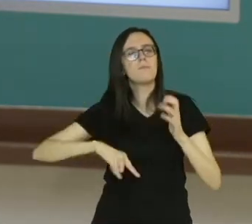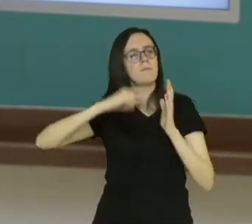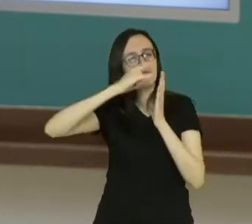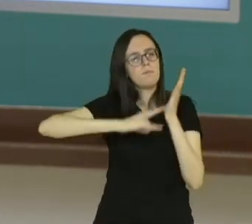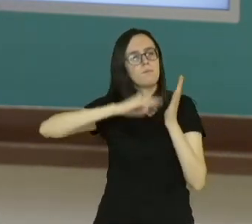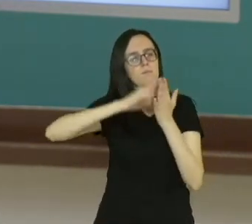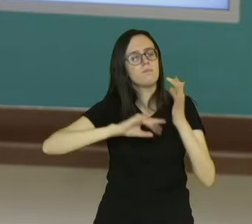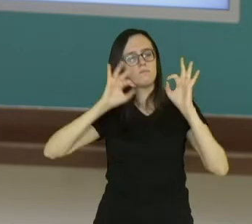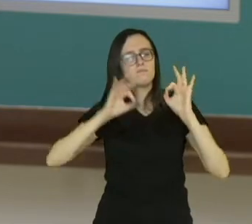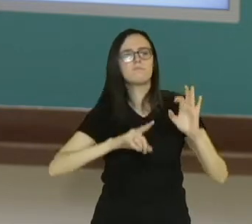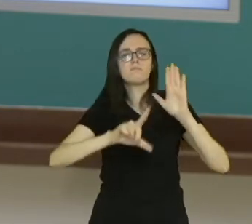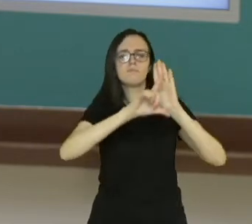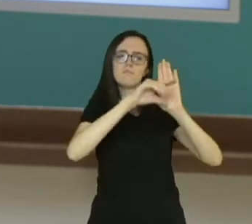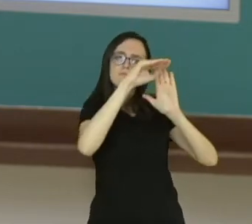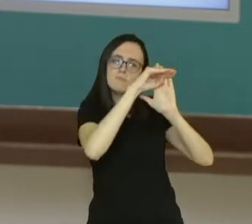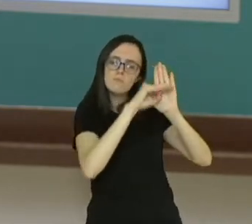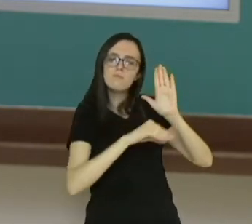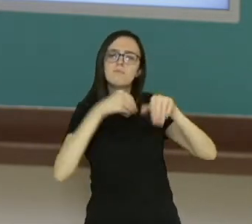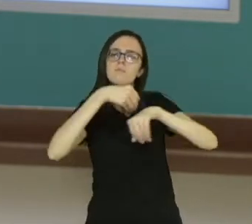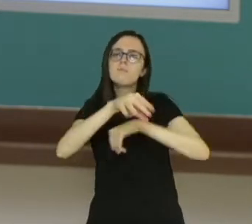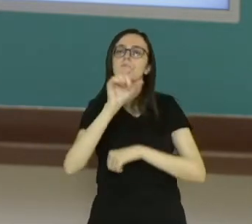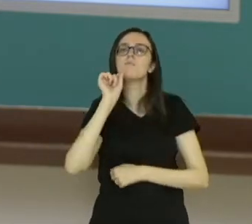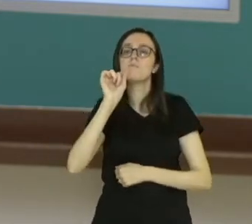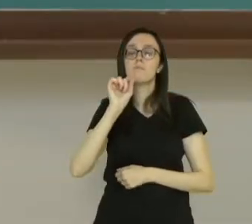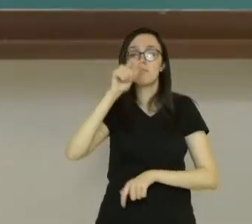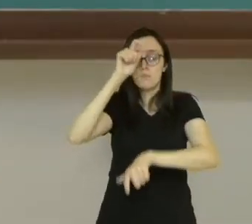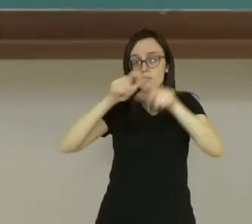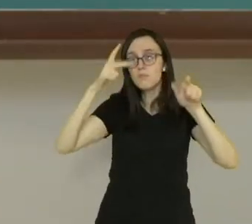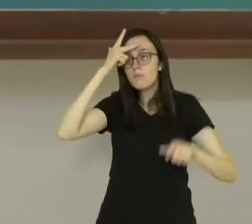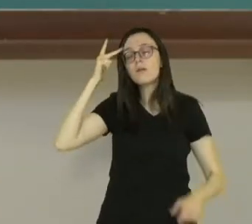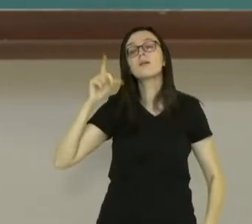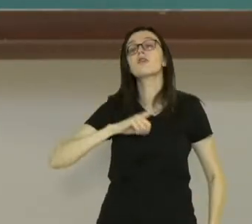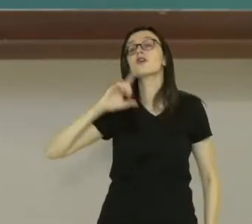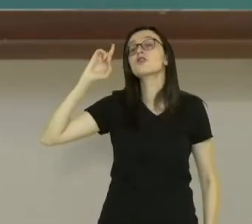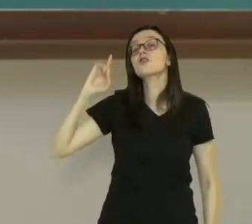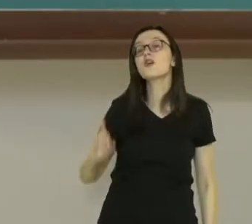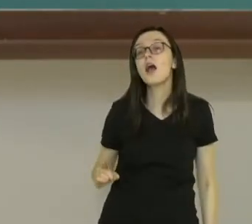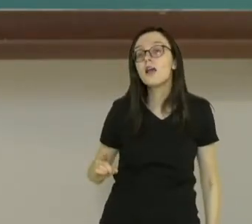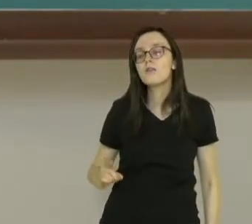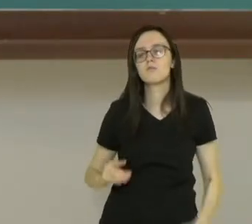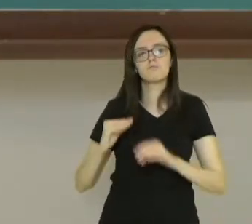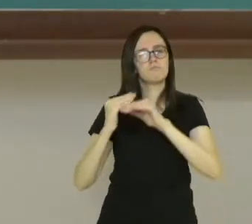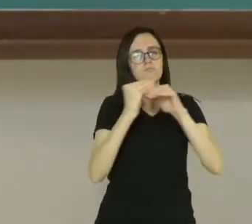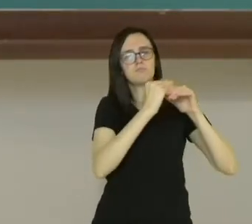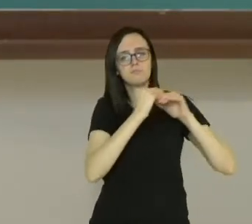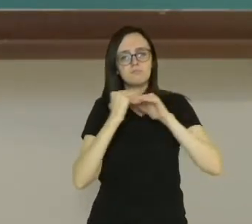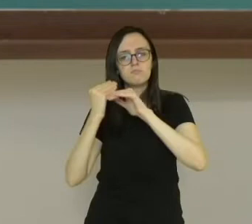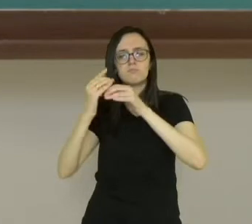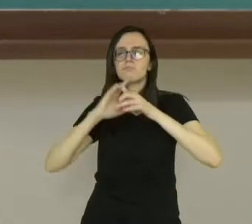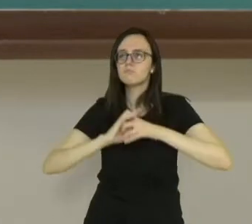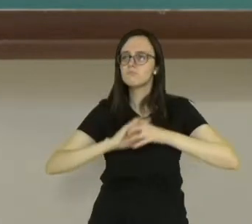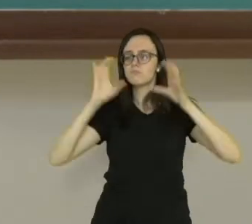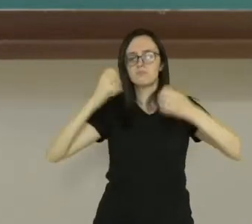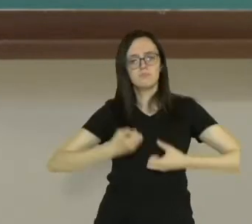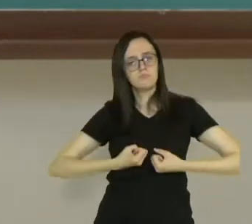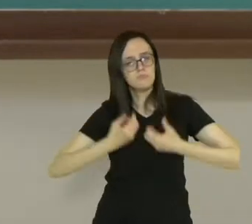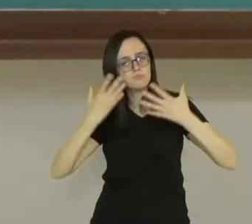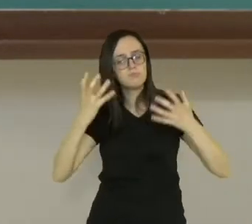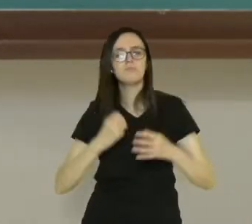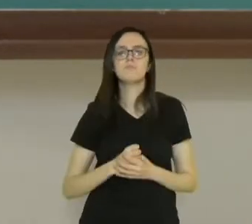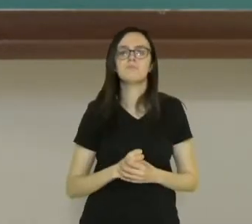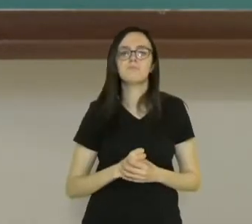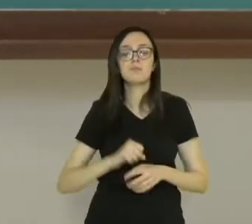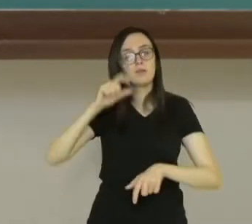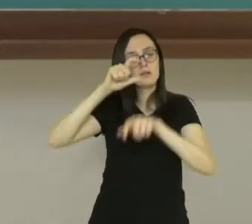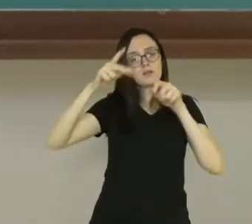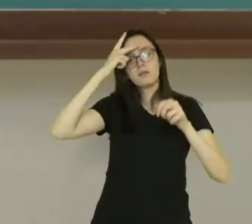documentação, uma legislação que diz que os indivíduos têm direito à igualdade, à liberdade de expressão, que as